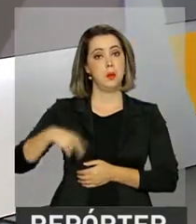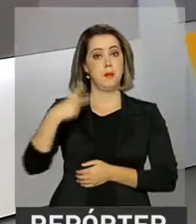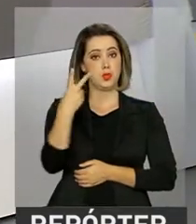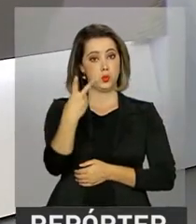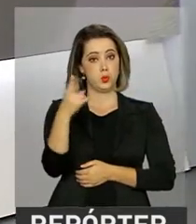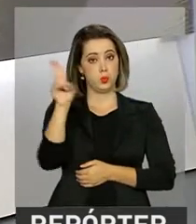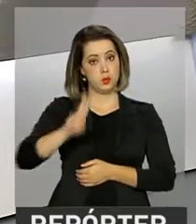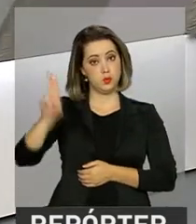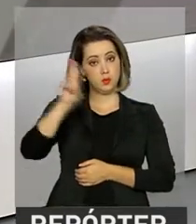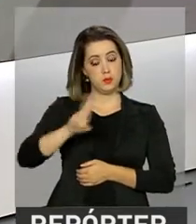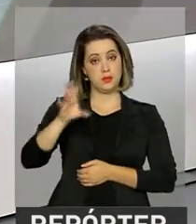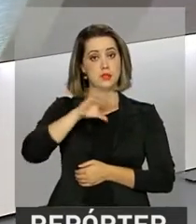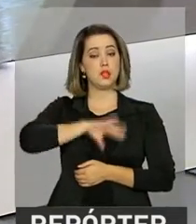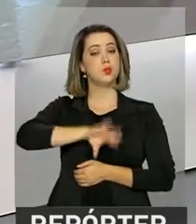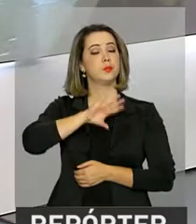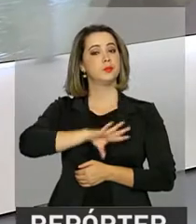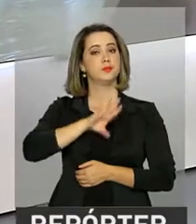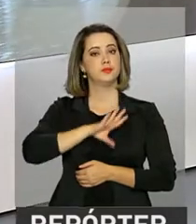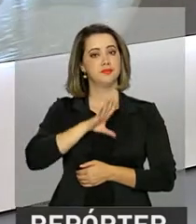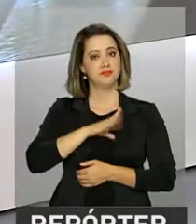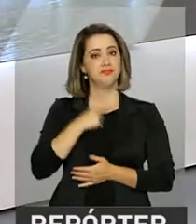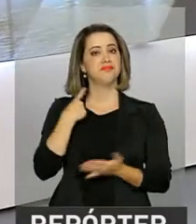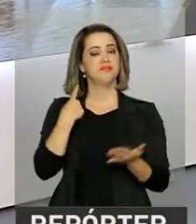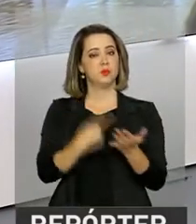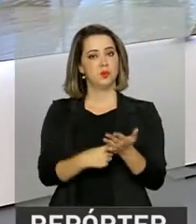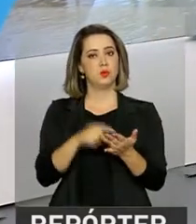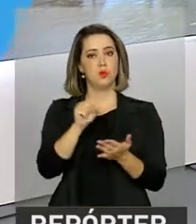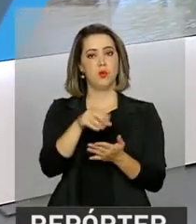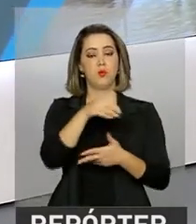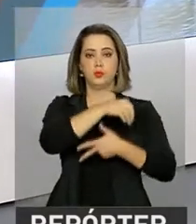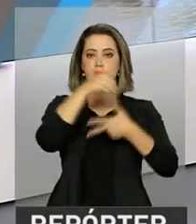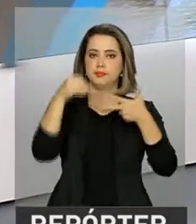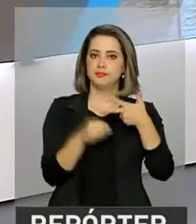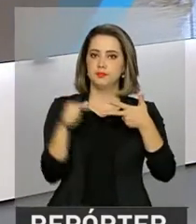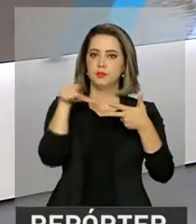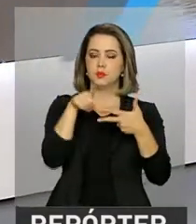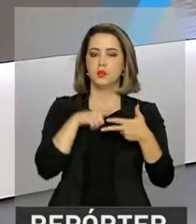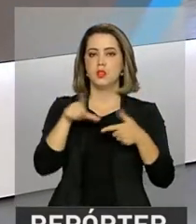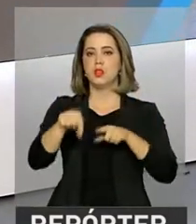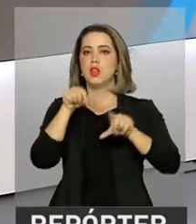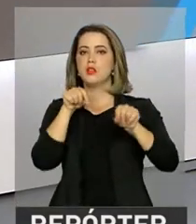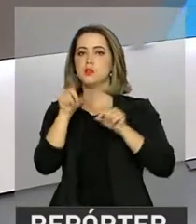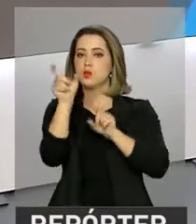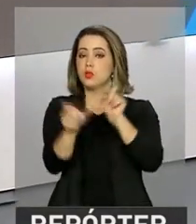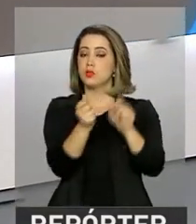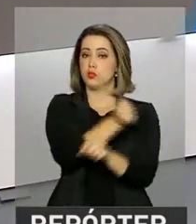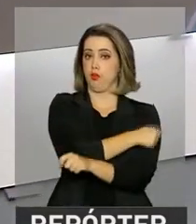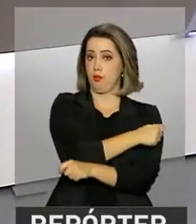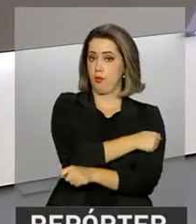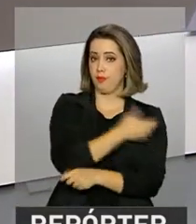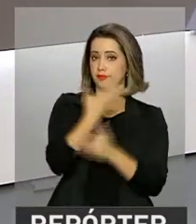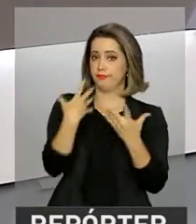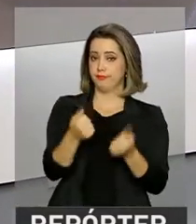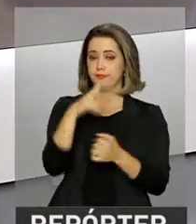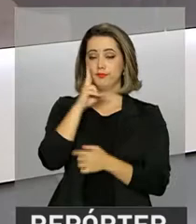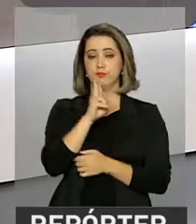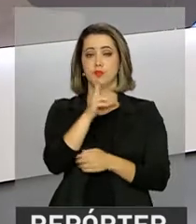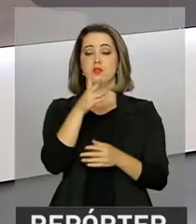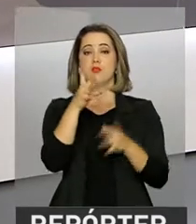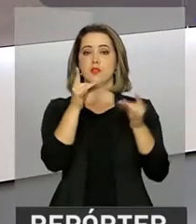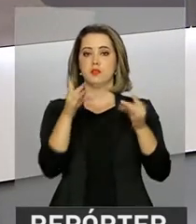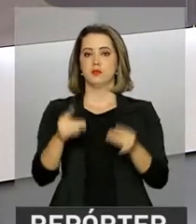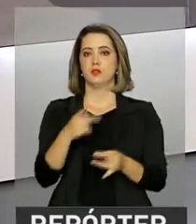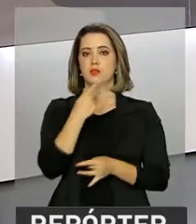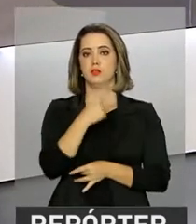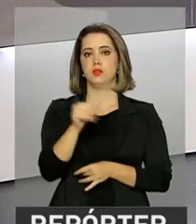duas universidades portuguesas passam a aceitar as notas do enem na seleção de candidatos nós vamos então saber detalhes com o repórter paulo